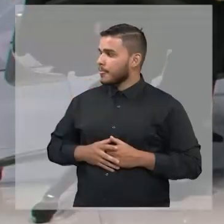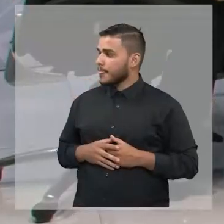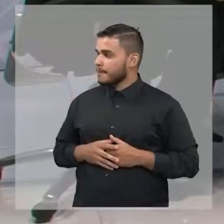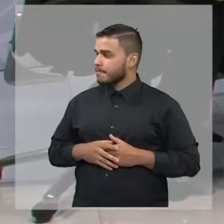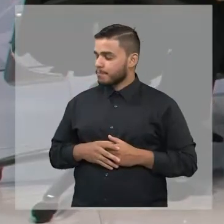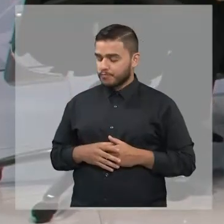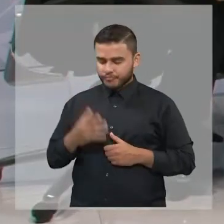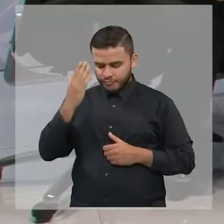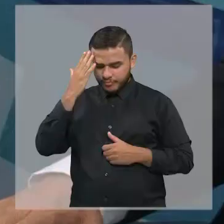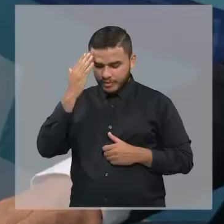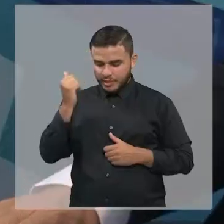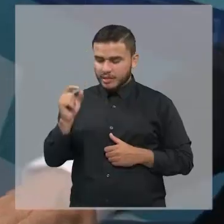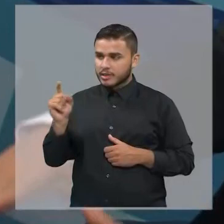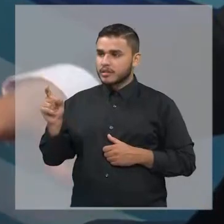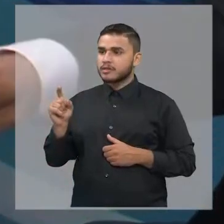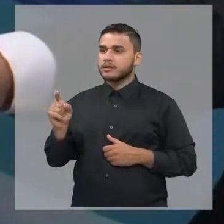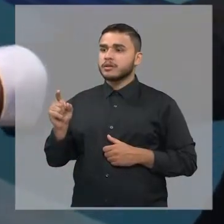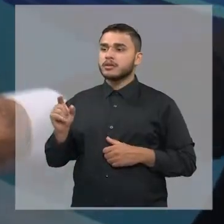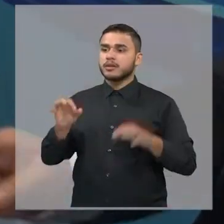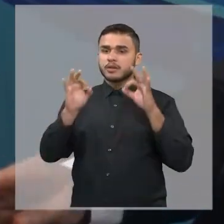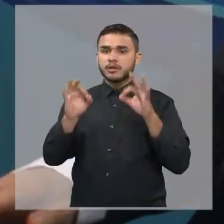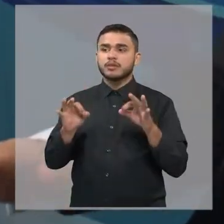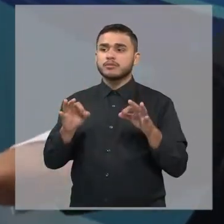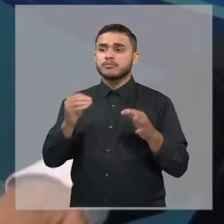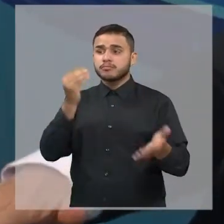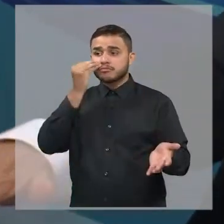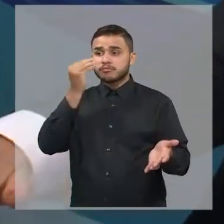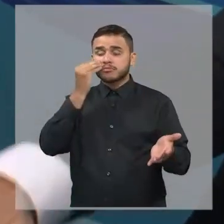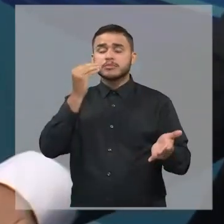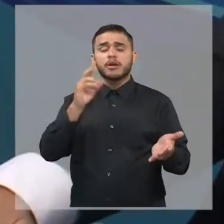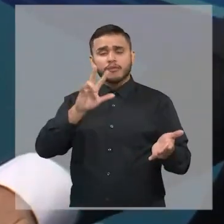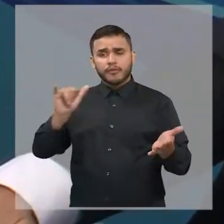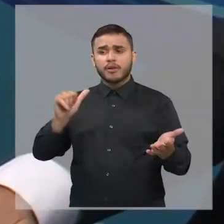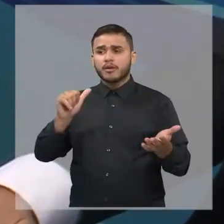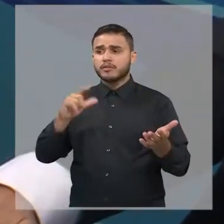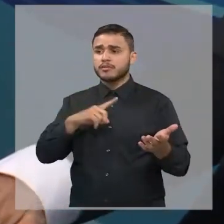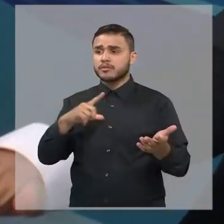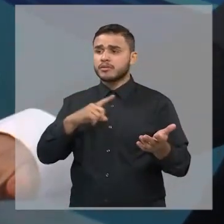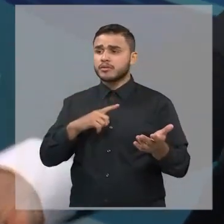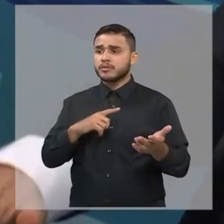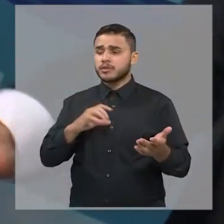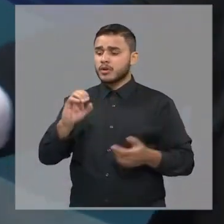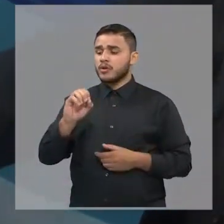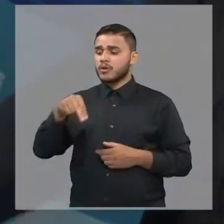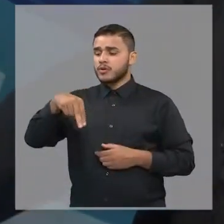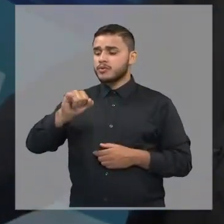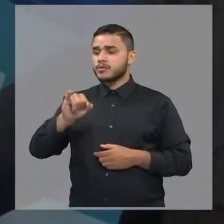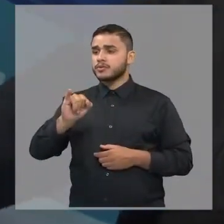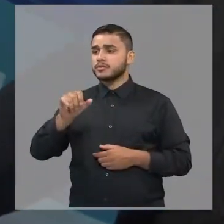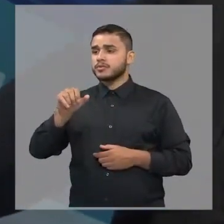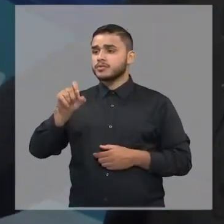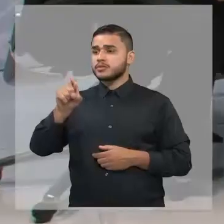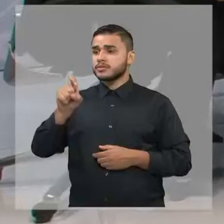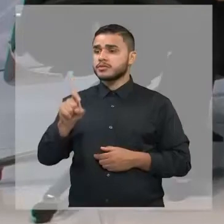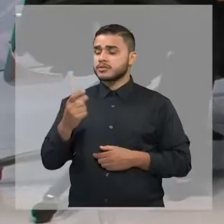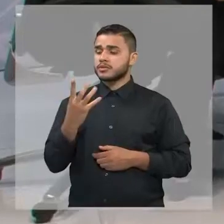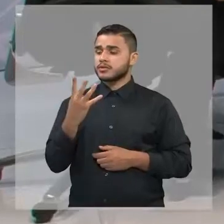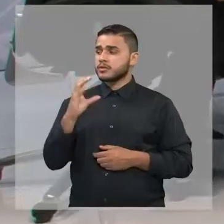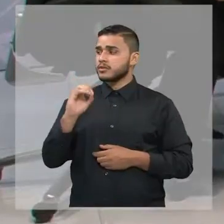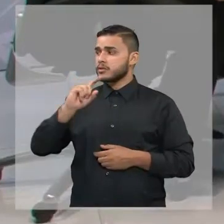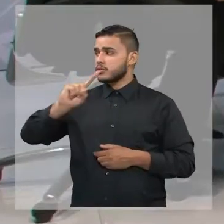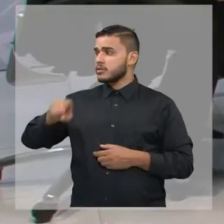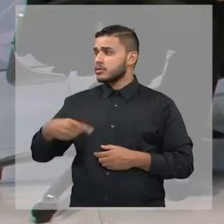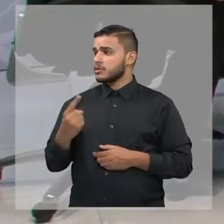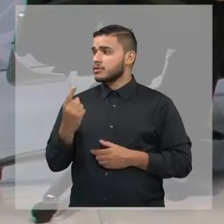ele fala que não vai haver fisiologismo, mas há promessas disso. O próprio Henrique já prometeu 40 bi